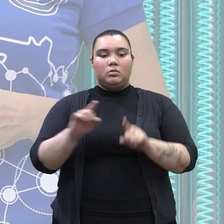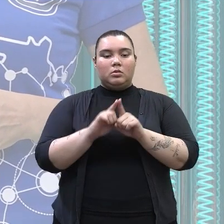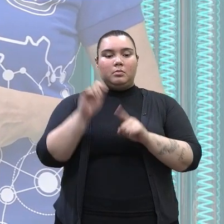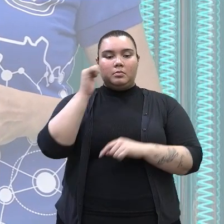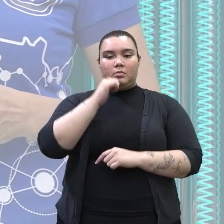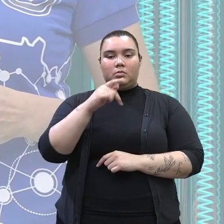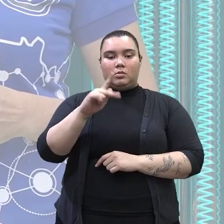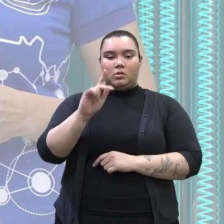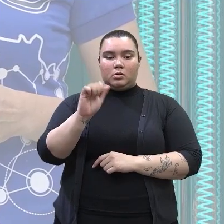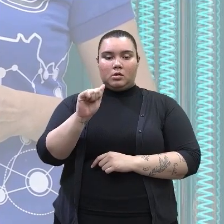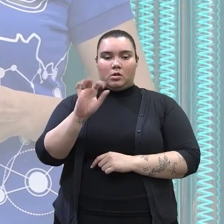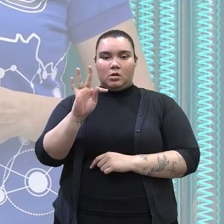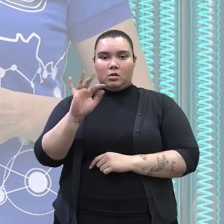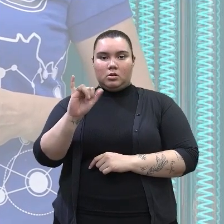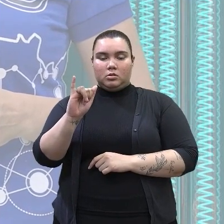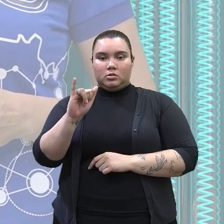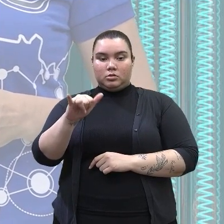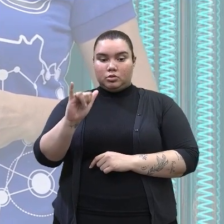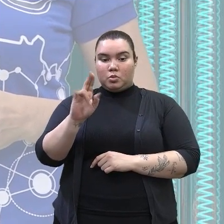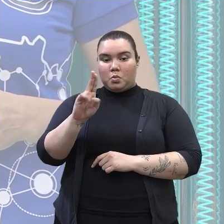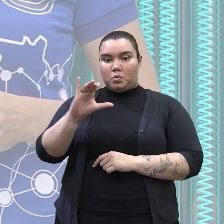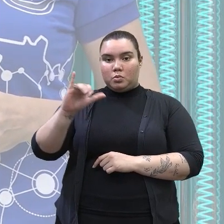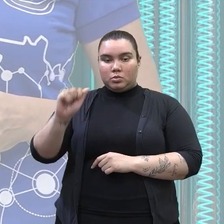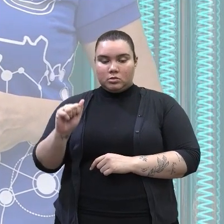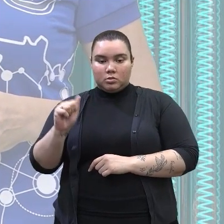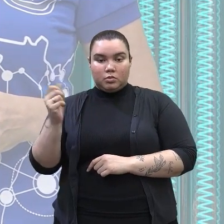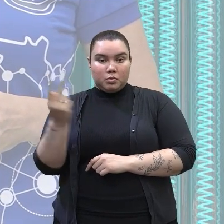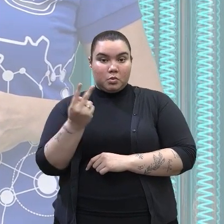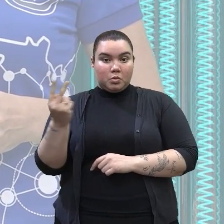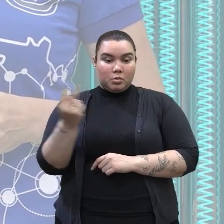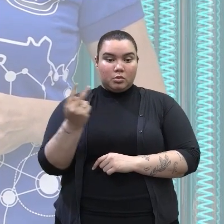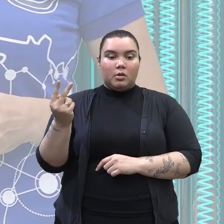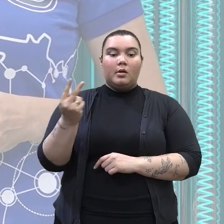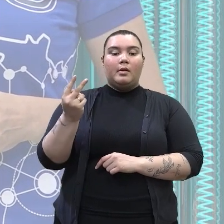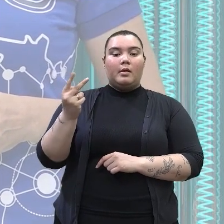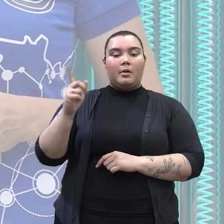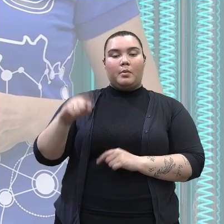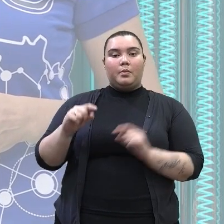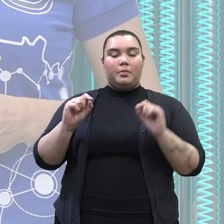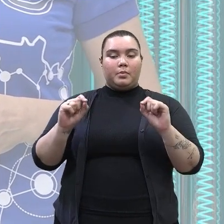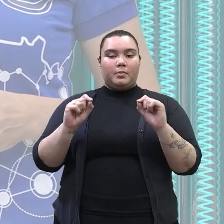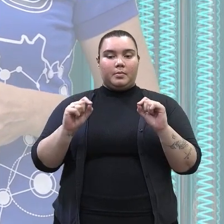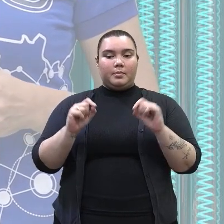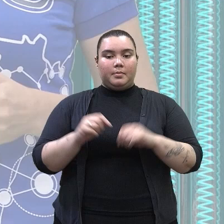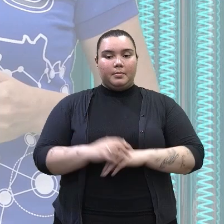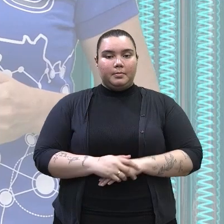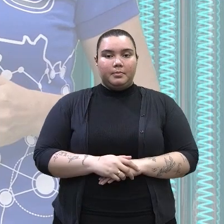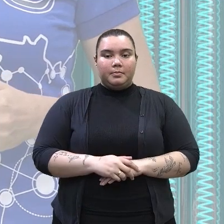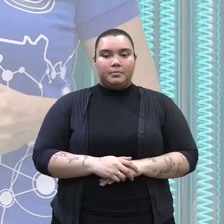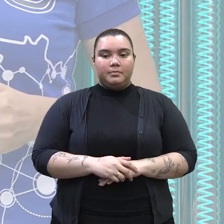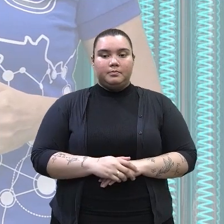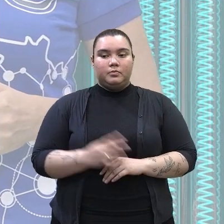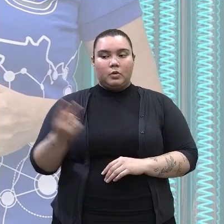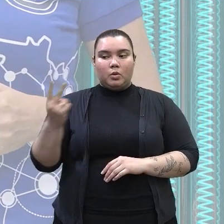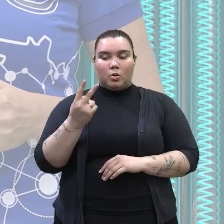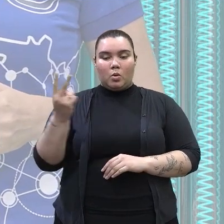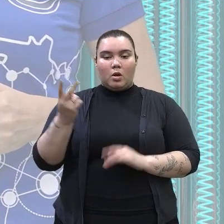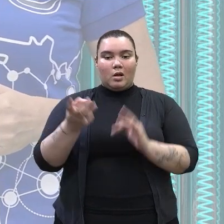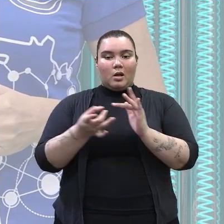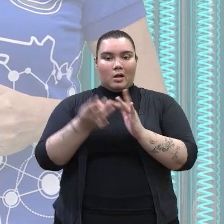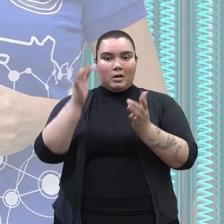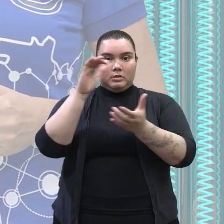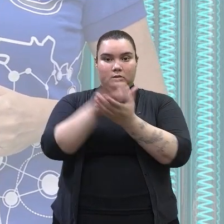married couple in the world. Então, o Paulo e a Catiúcia are the shortest, o casal